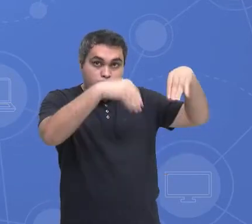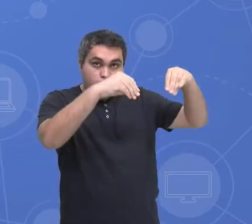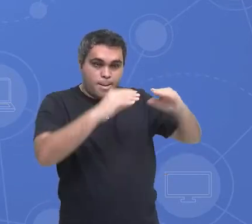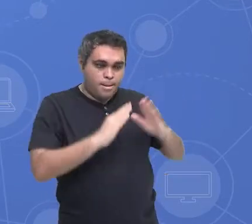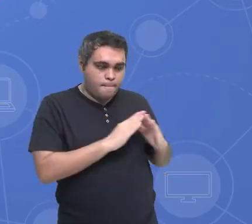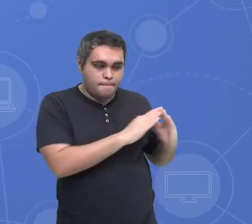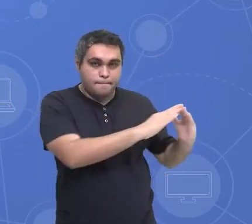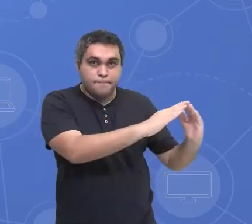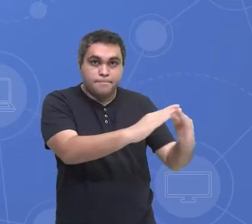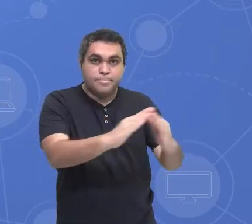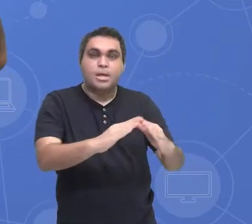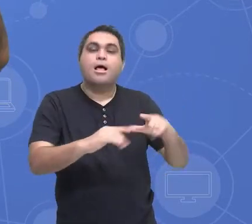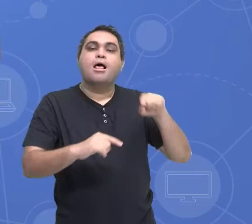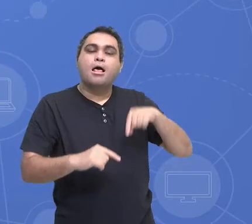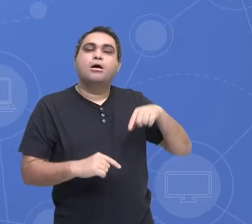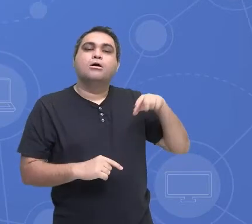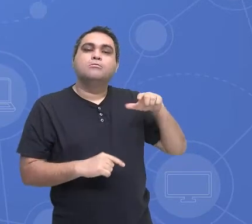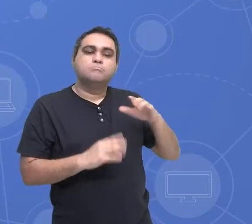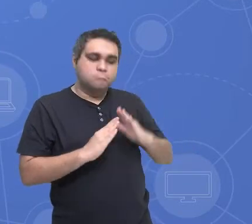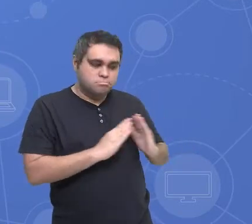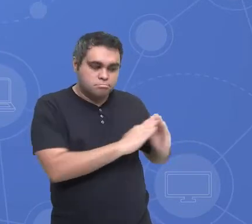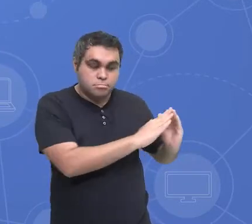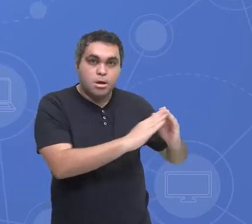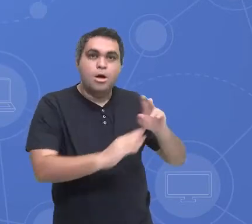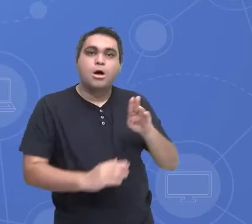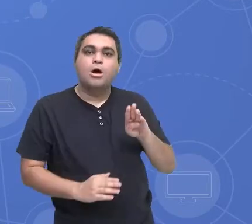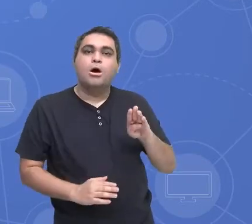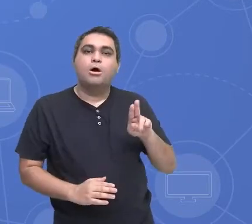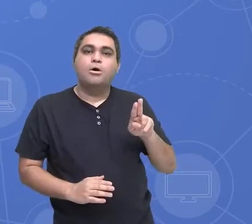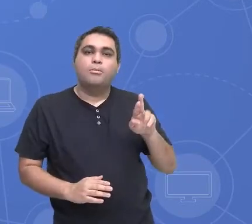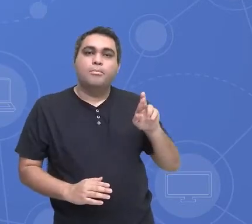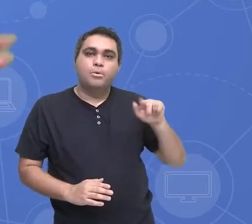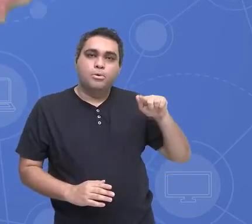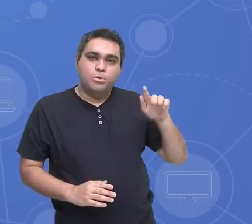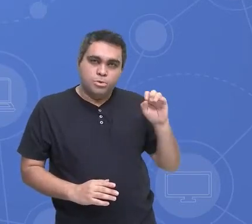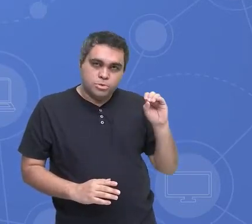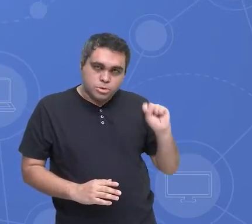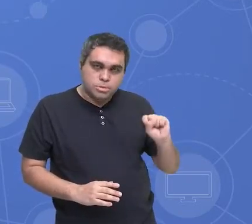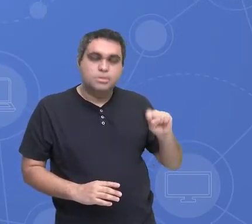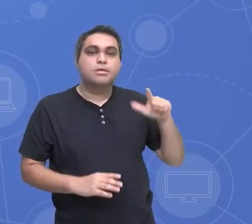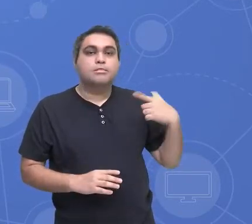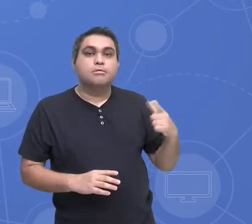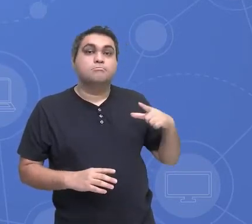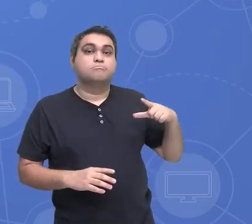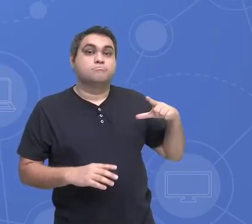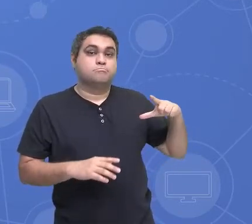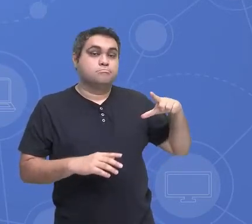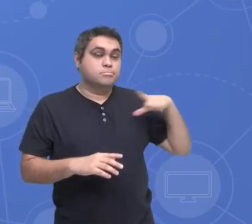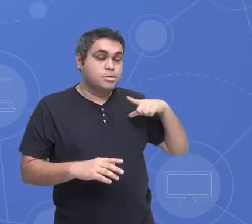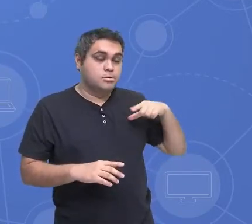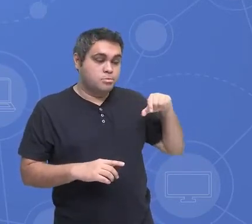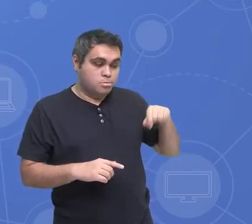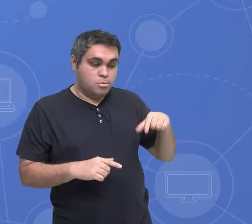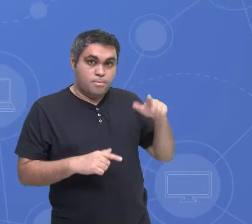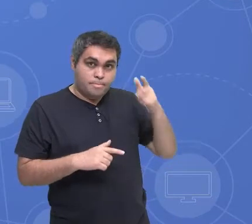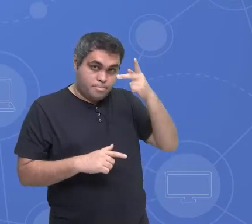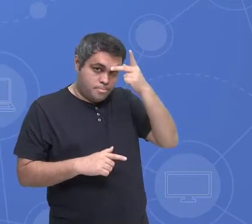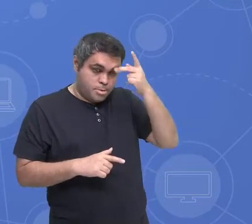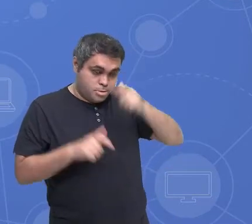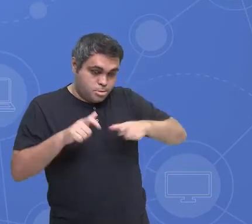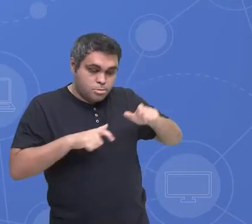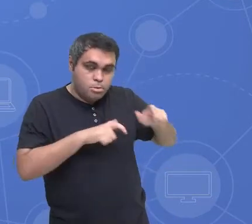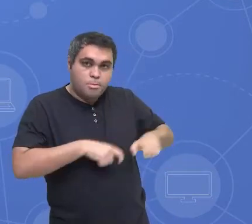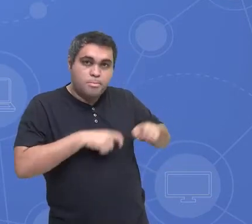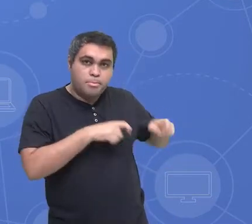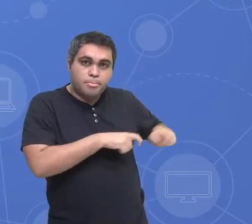do feudalismo. Lembre-se que no trovadorismo nós tínhamos o feudalismo, então esses camponeses eles vão vir